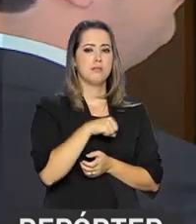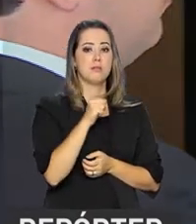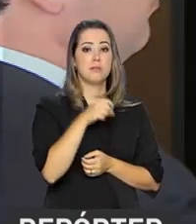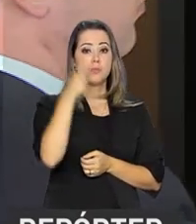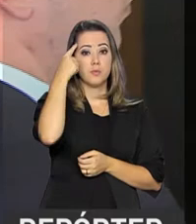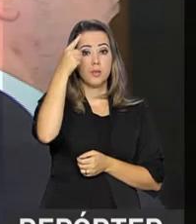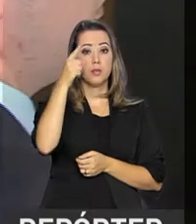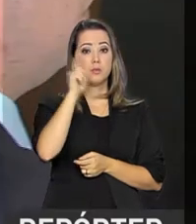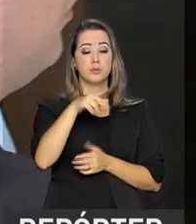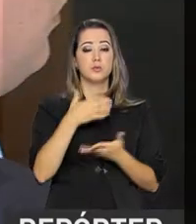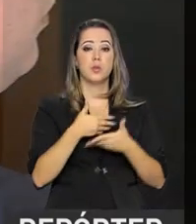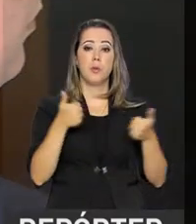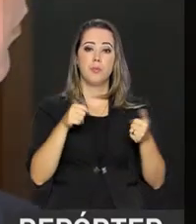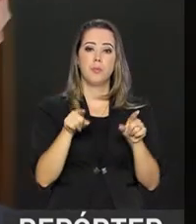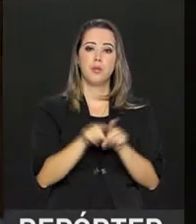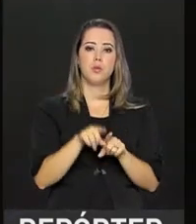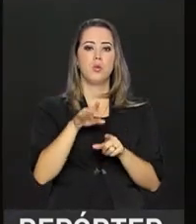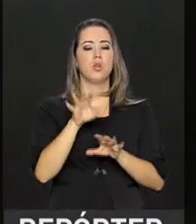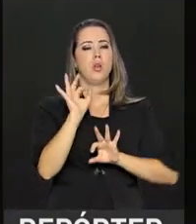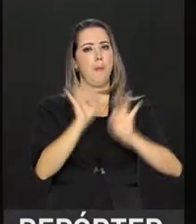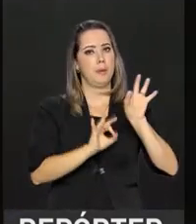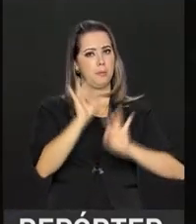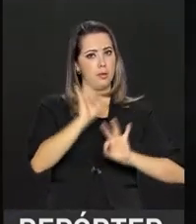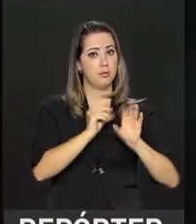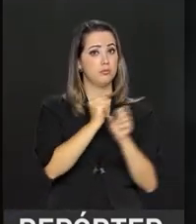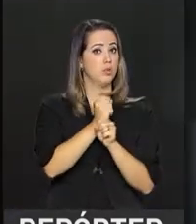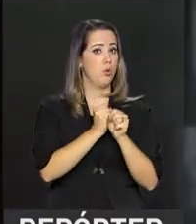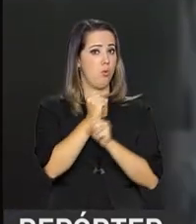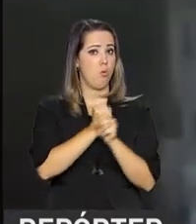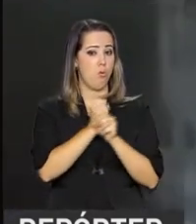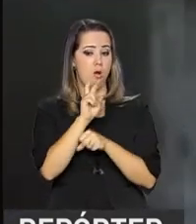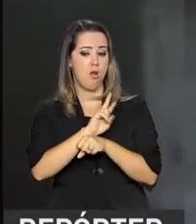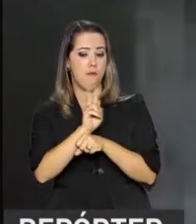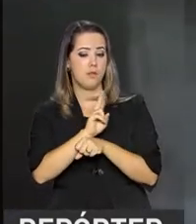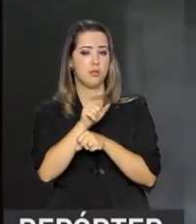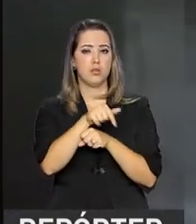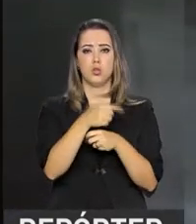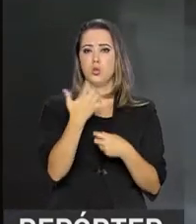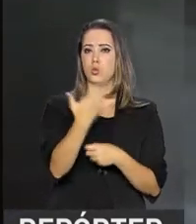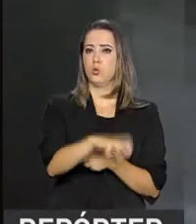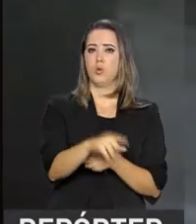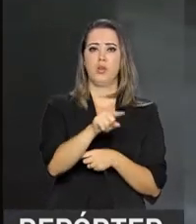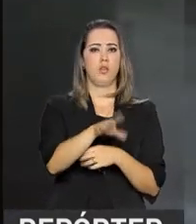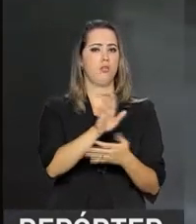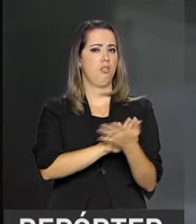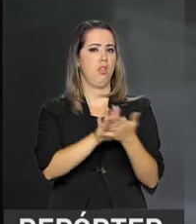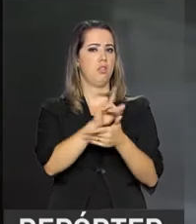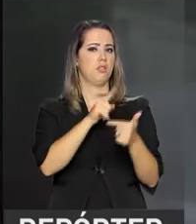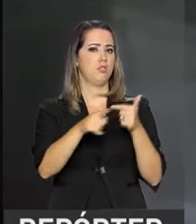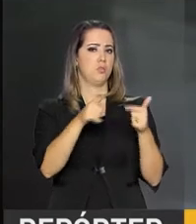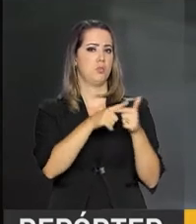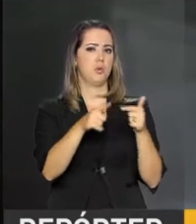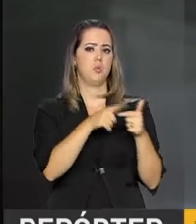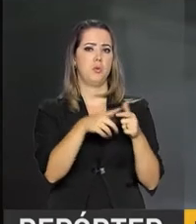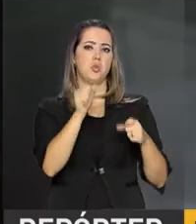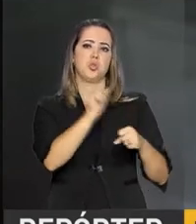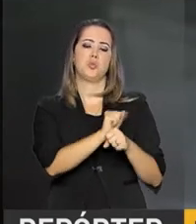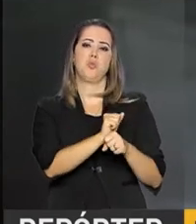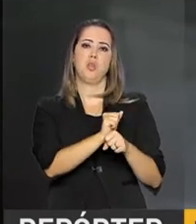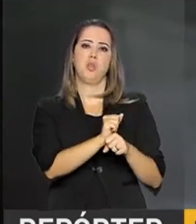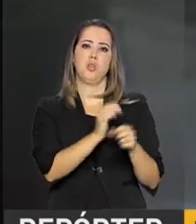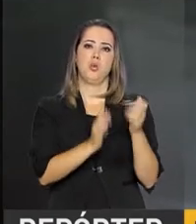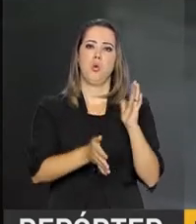um ano melhorou o serviço de manutenção no local ea idéia nós não temos nenhum tipo de tratamento ou